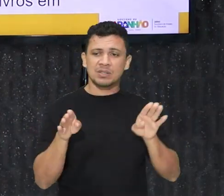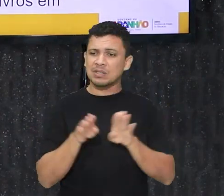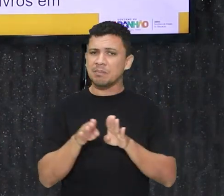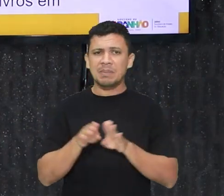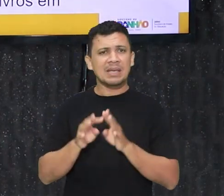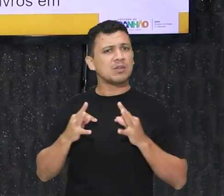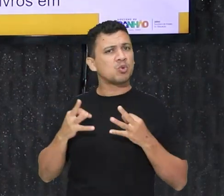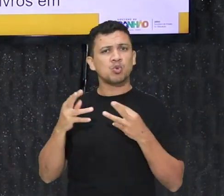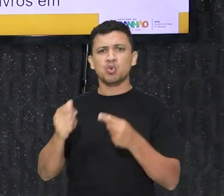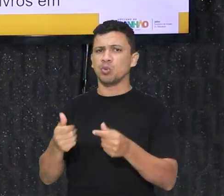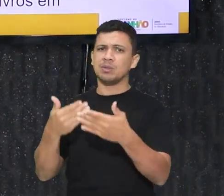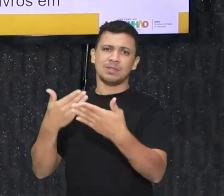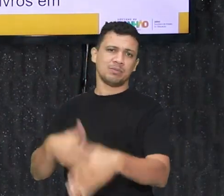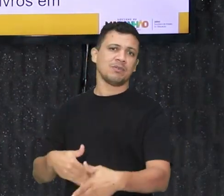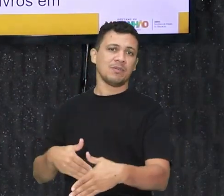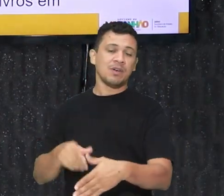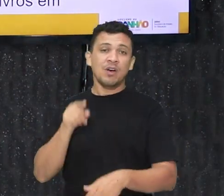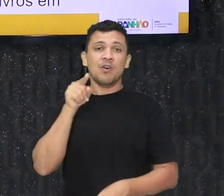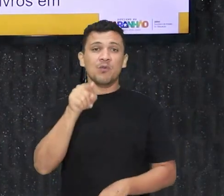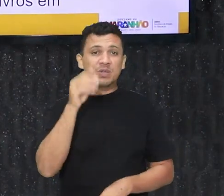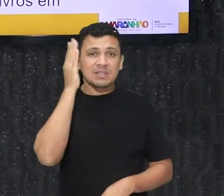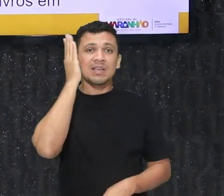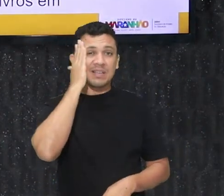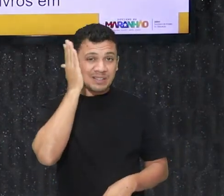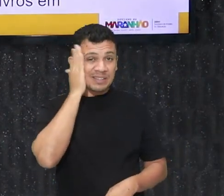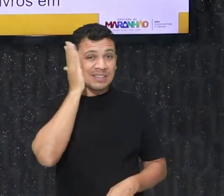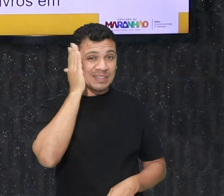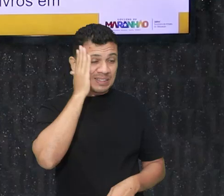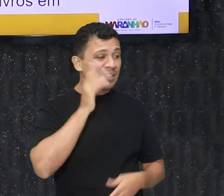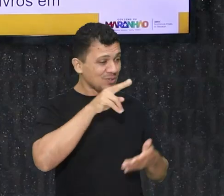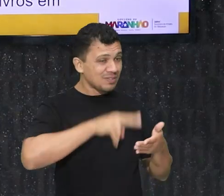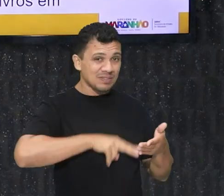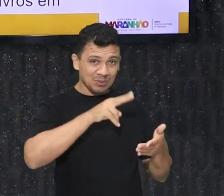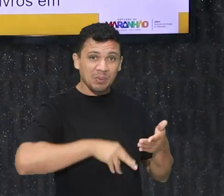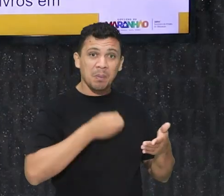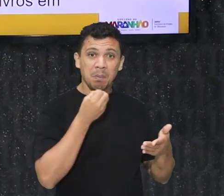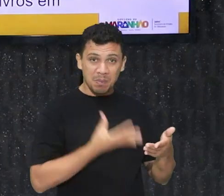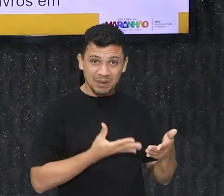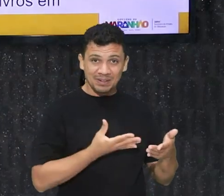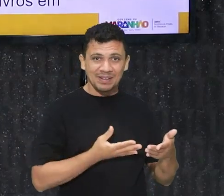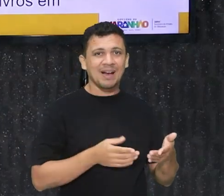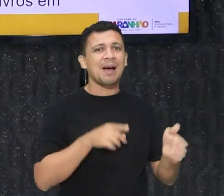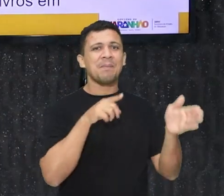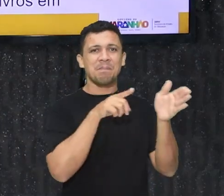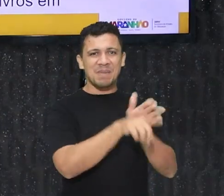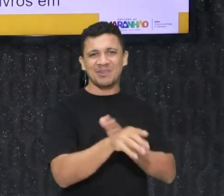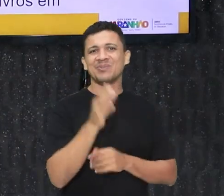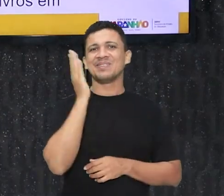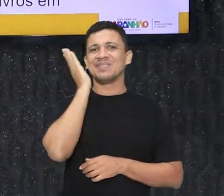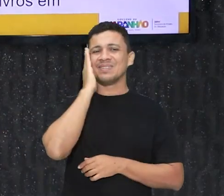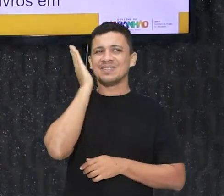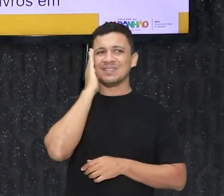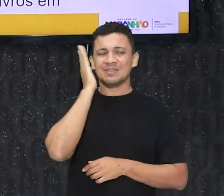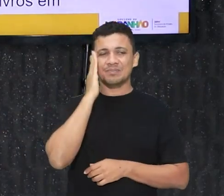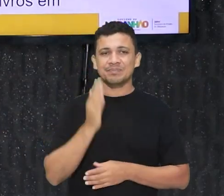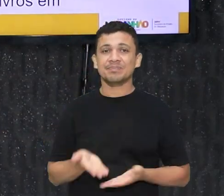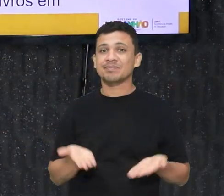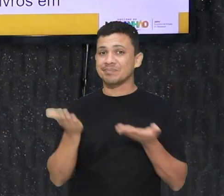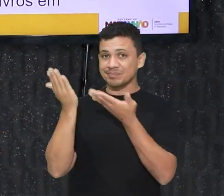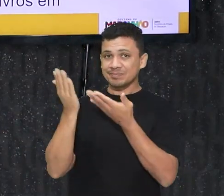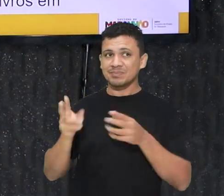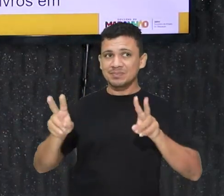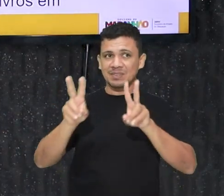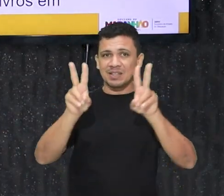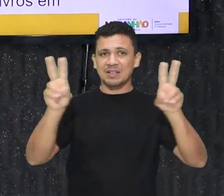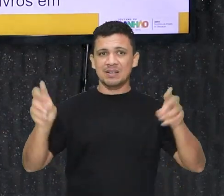provas. Porque se você interpreta bem, você vai compreender o comando da questão, ok? Temos uma aqui, ó. Censura moralista é o título